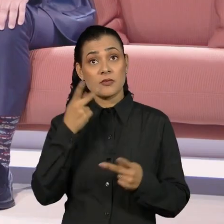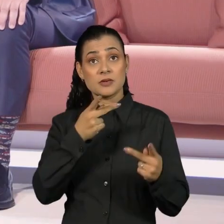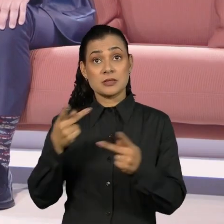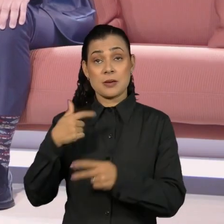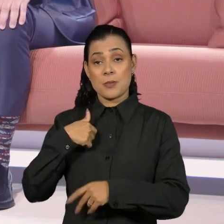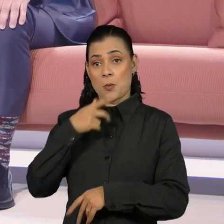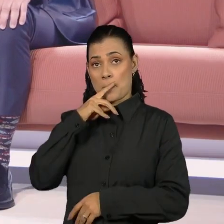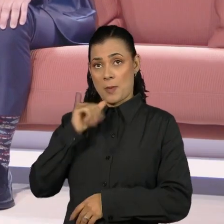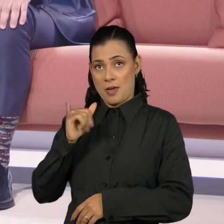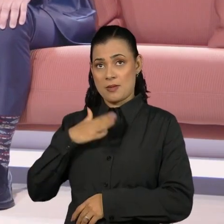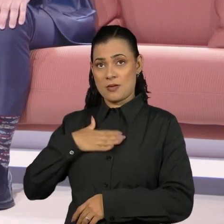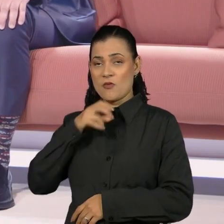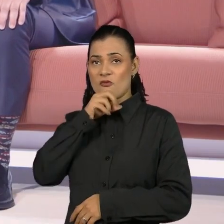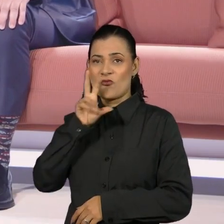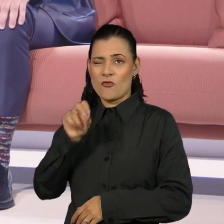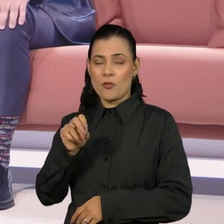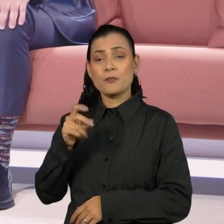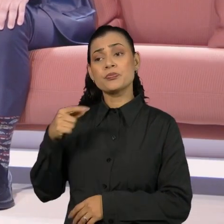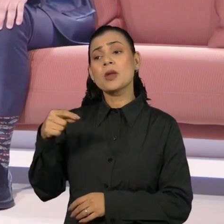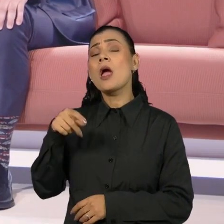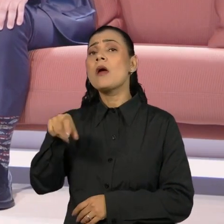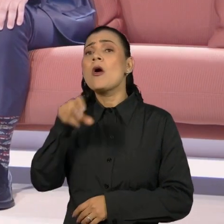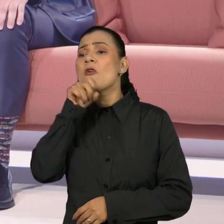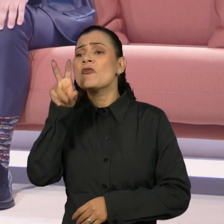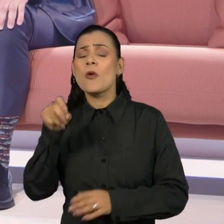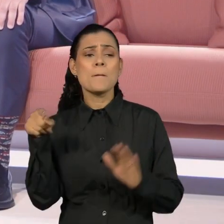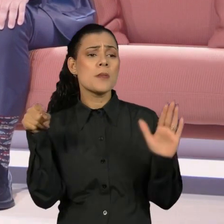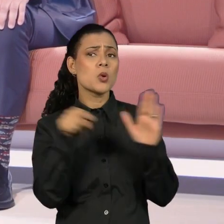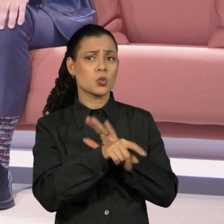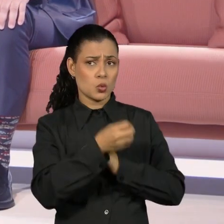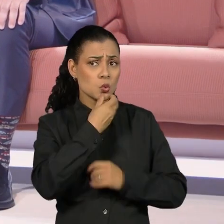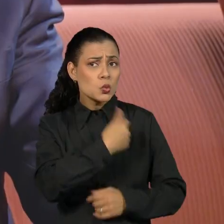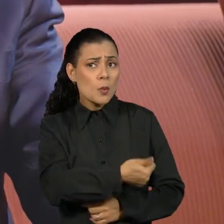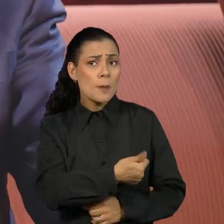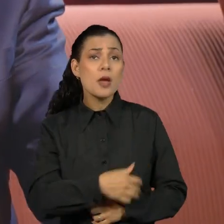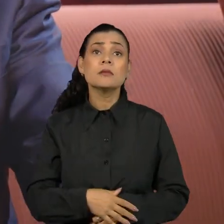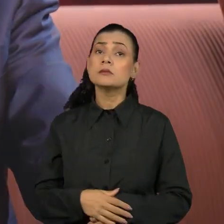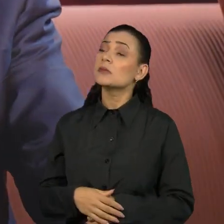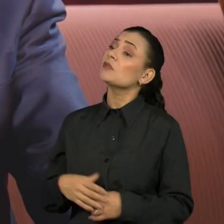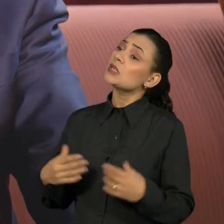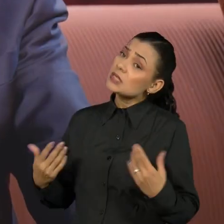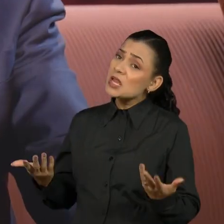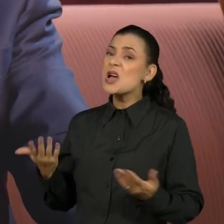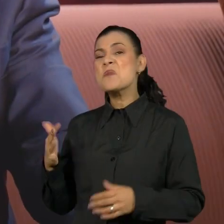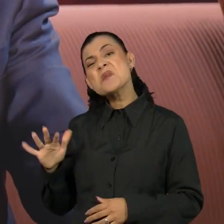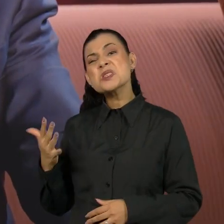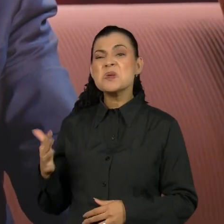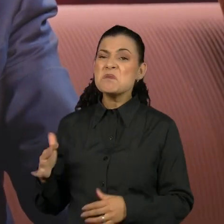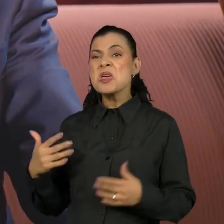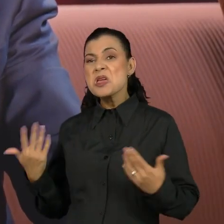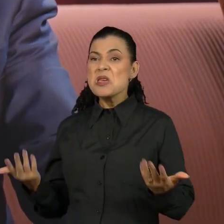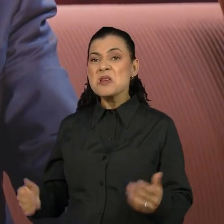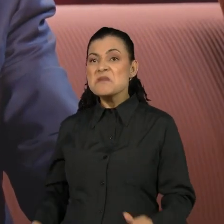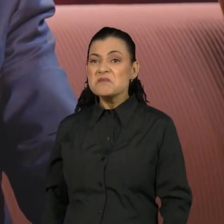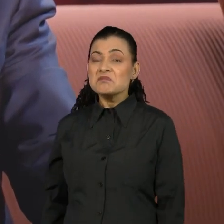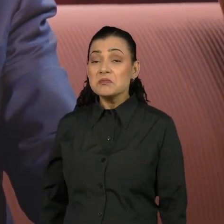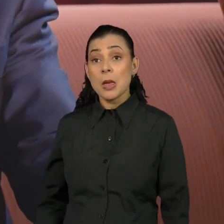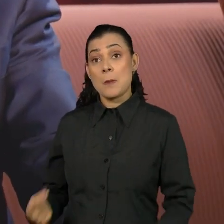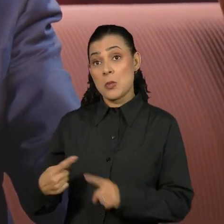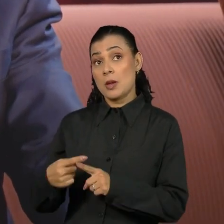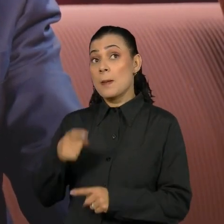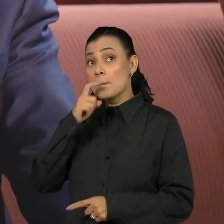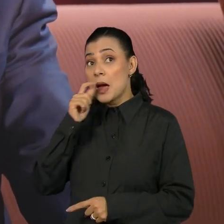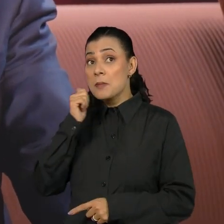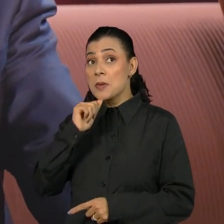pai. E aí meu pai perguntou para ele: Tomás, está tudo bem? Ele falou: não, mais ou menos. Meus pais estão